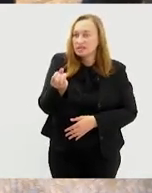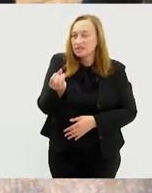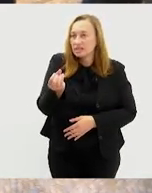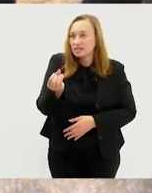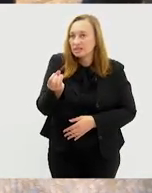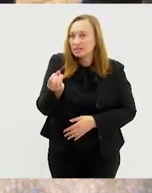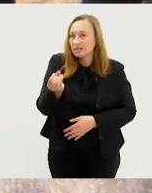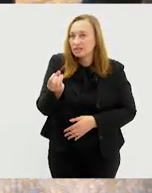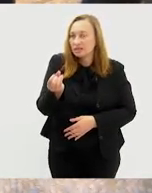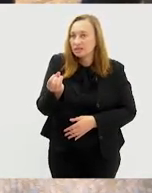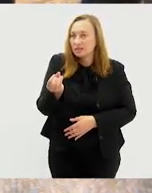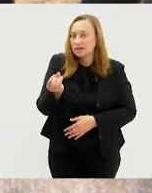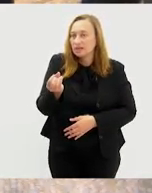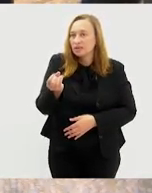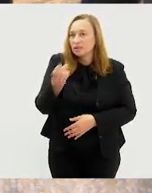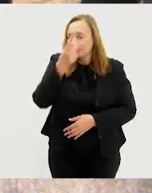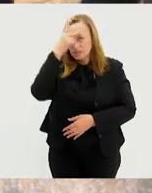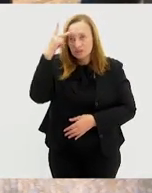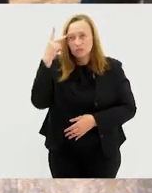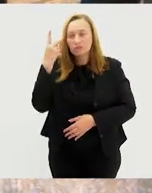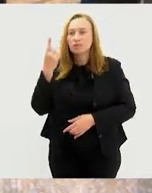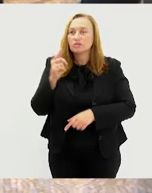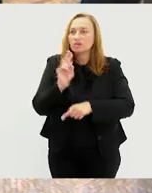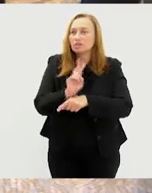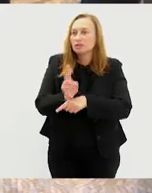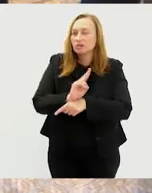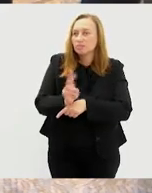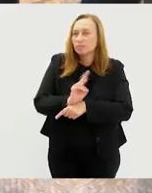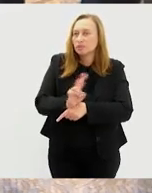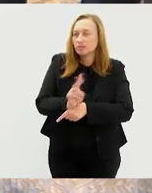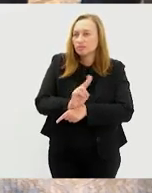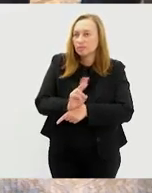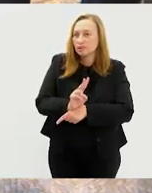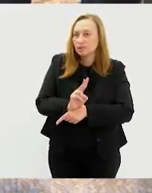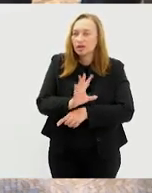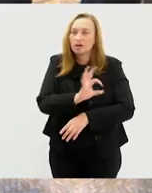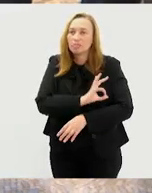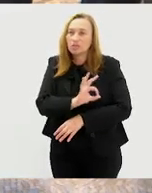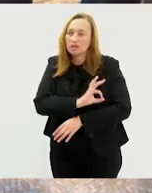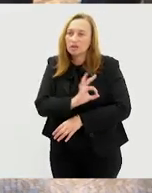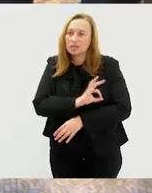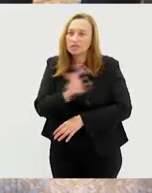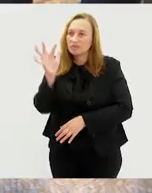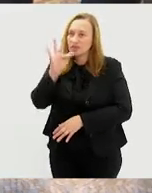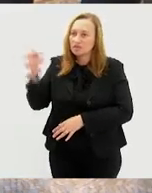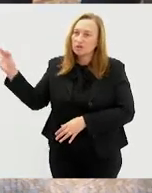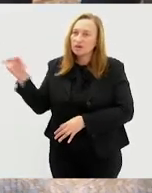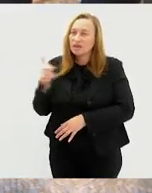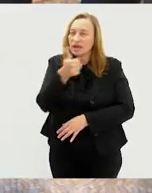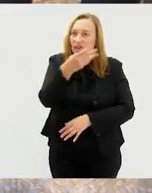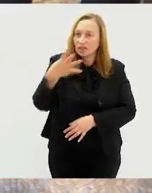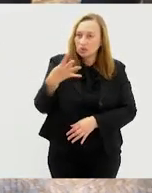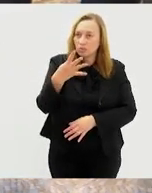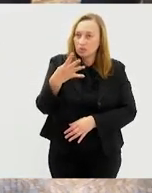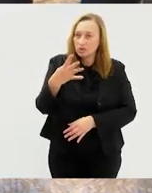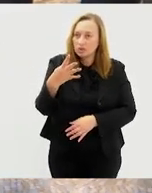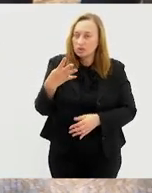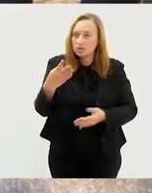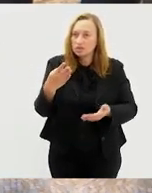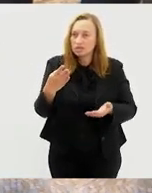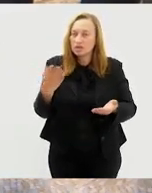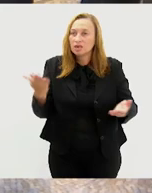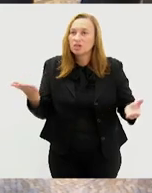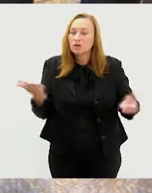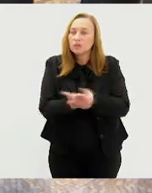Federal adentraram a cidade de Maricá 14 buscas 14 mandados de busca e apreensão inclusive